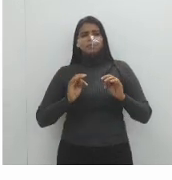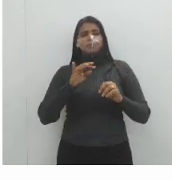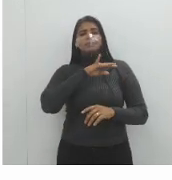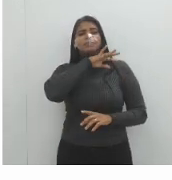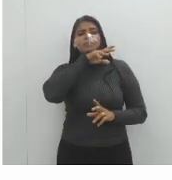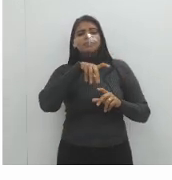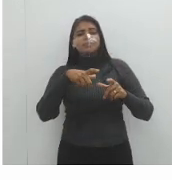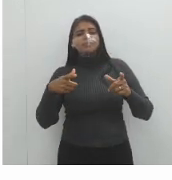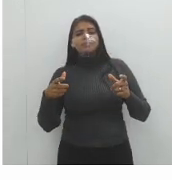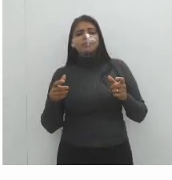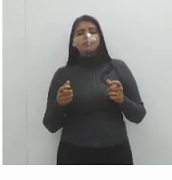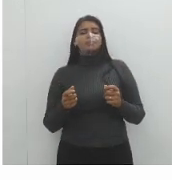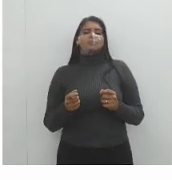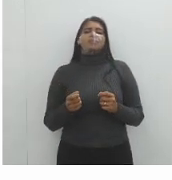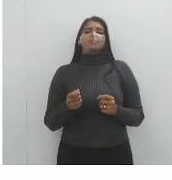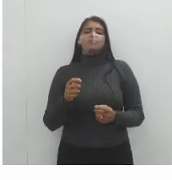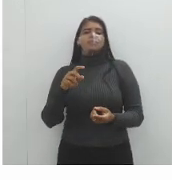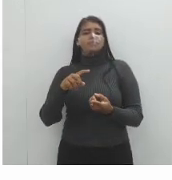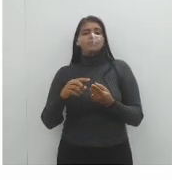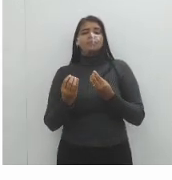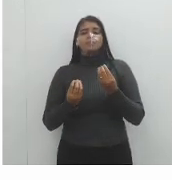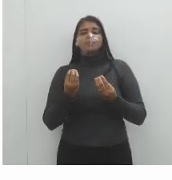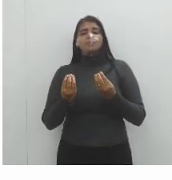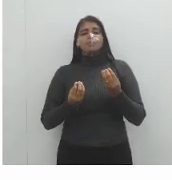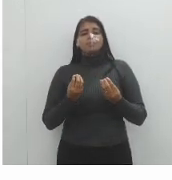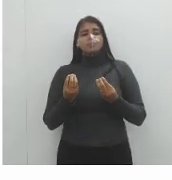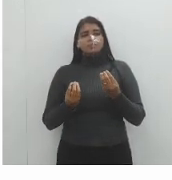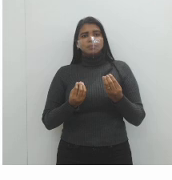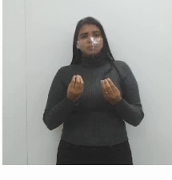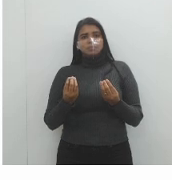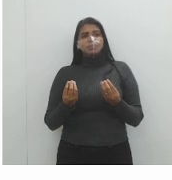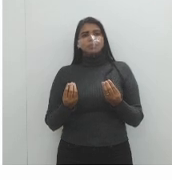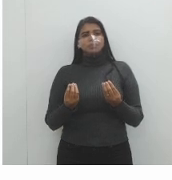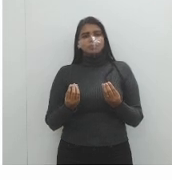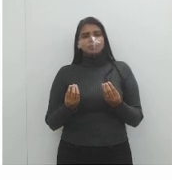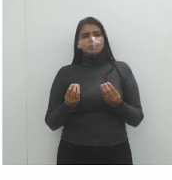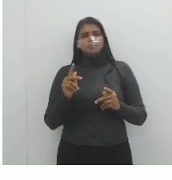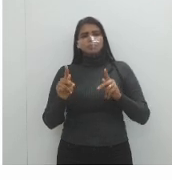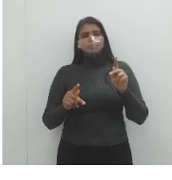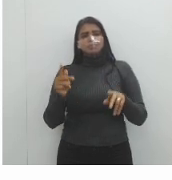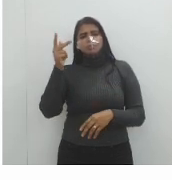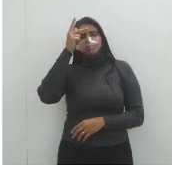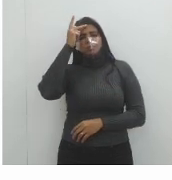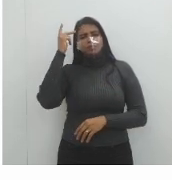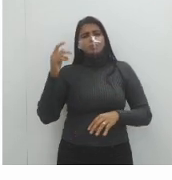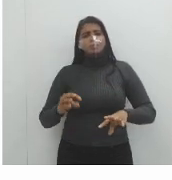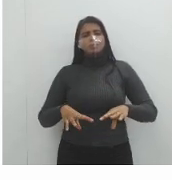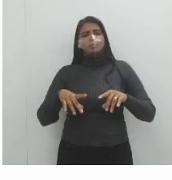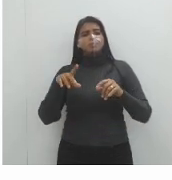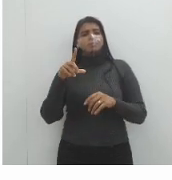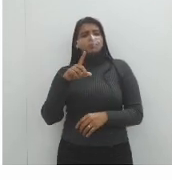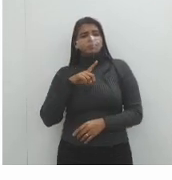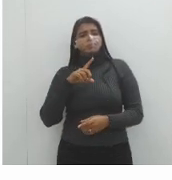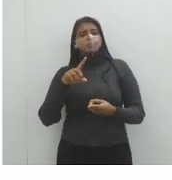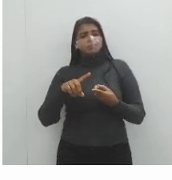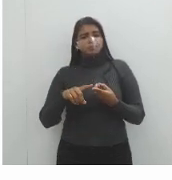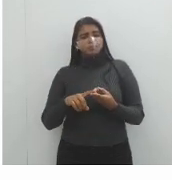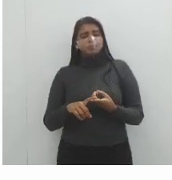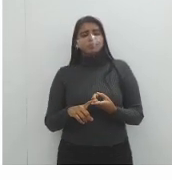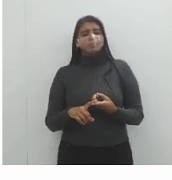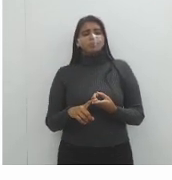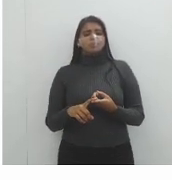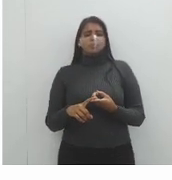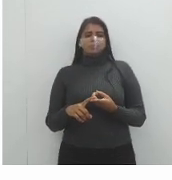animais, bem como maior parte da matéria na Terra, contém estes elementos, que